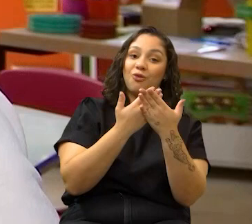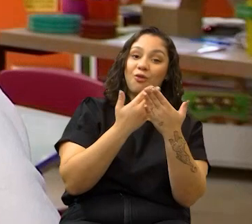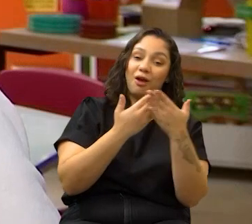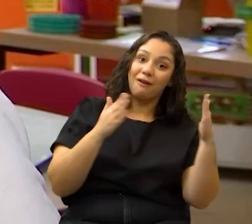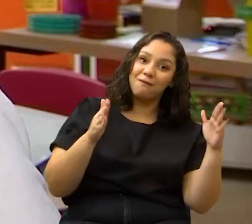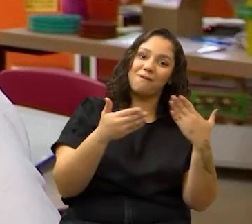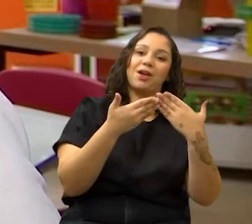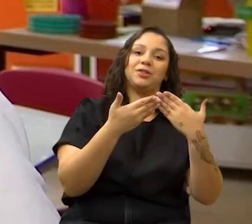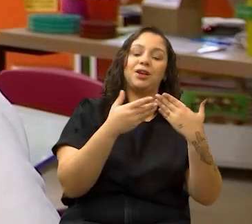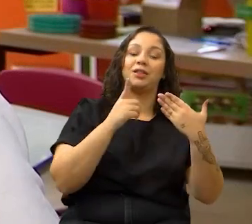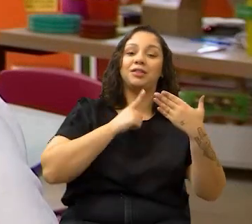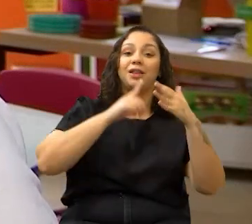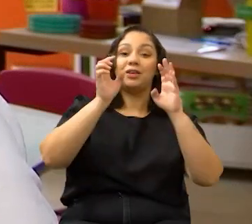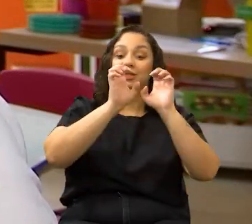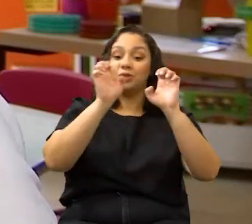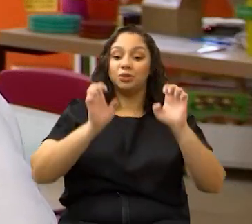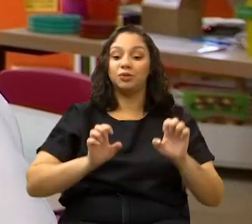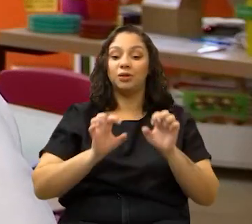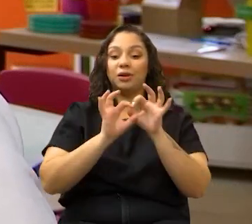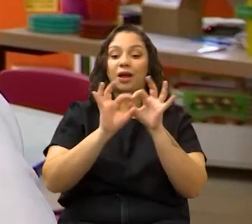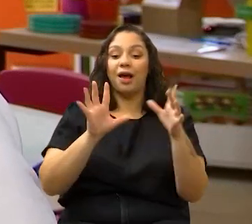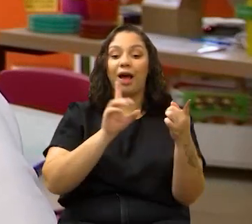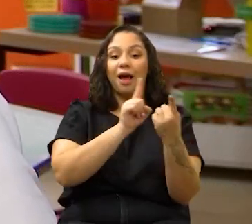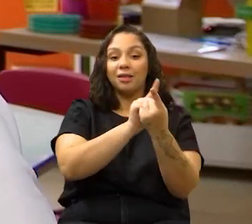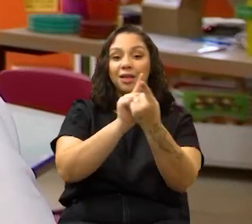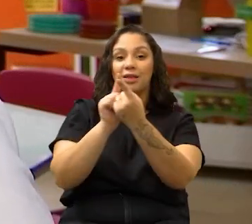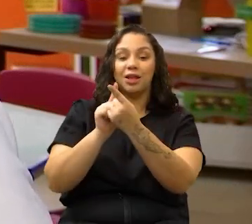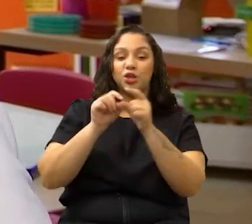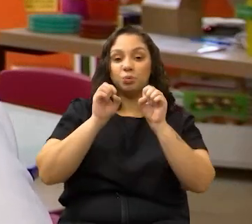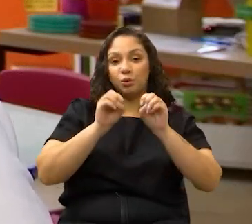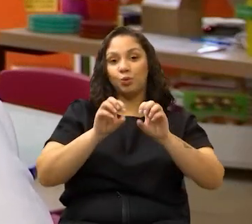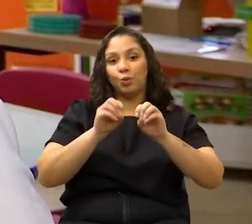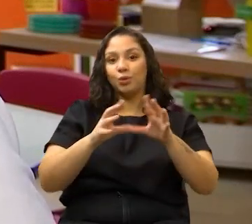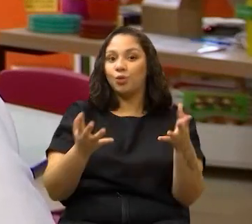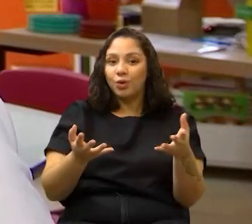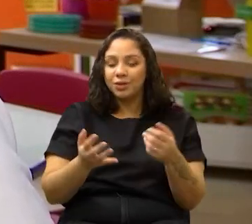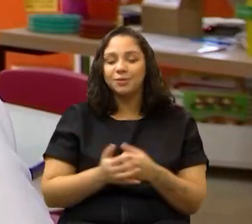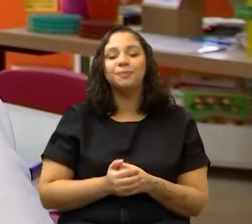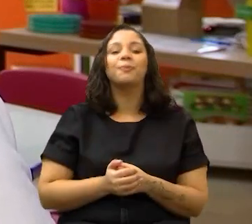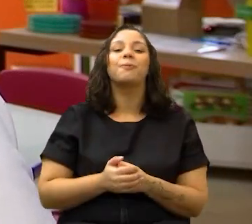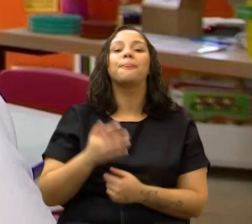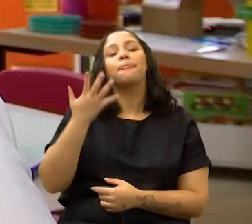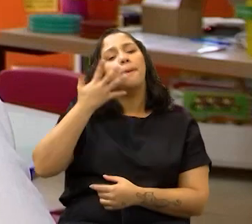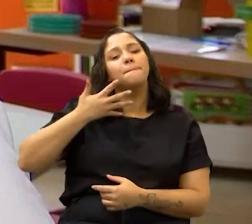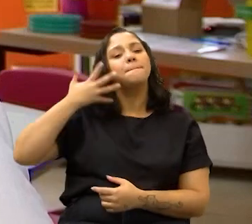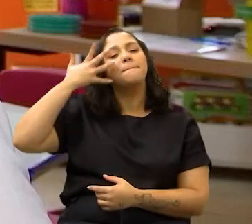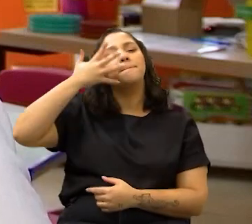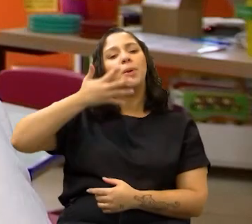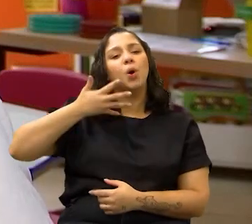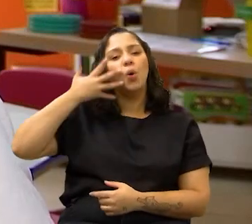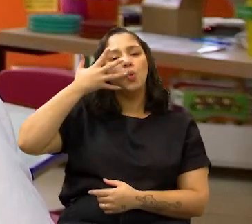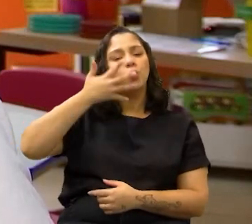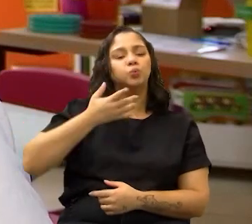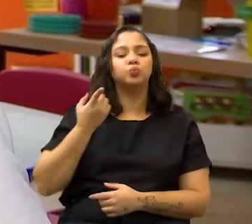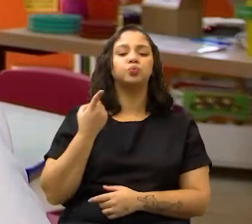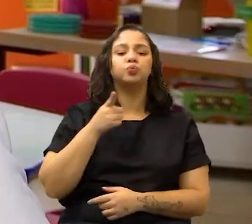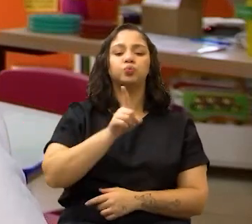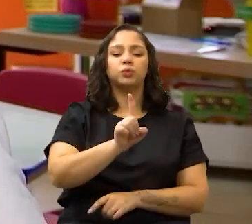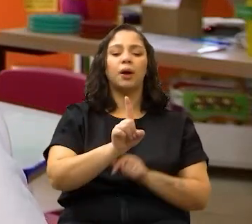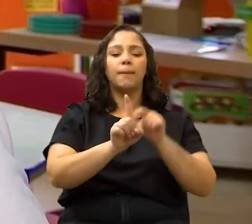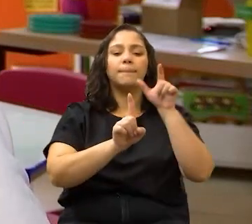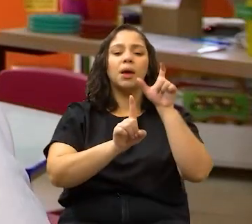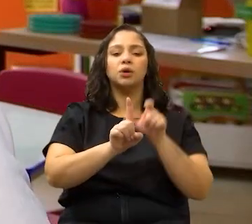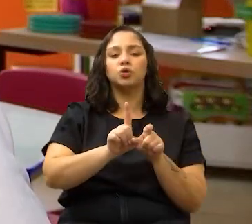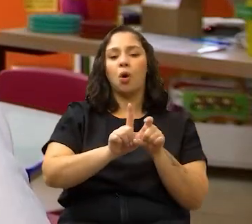tem toda a infraestrutura da escola para poder atender os educadores. Os palestrantes são